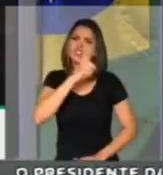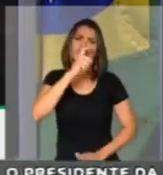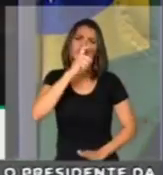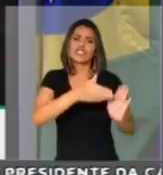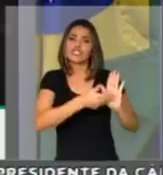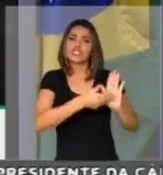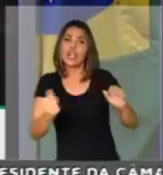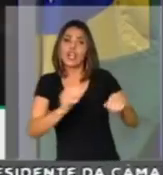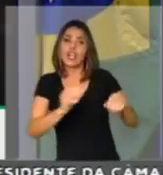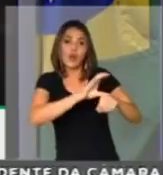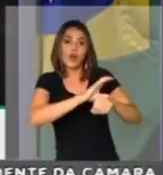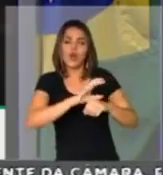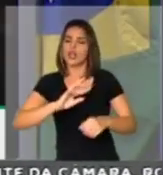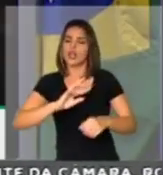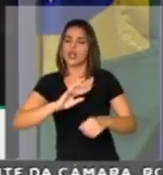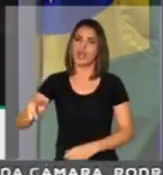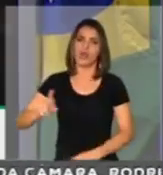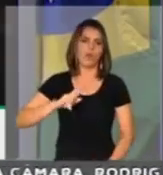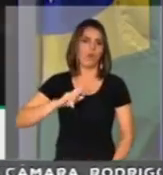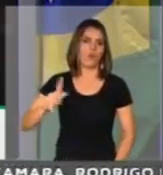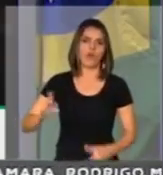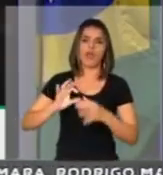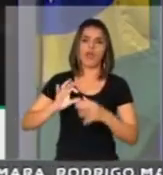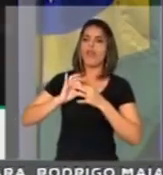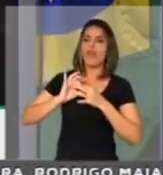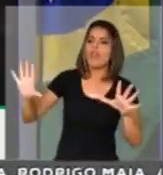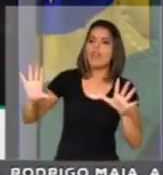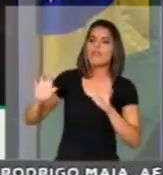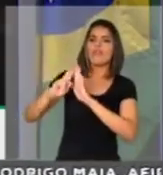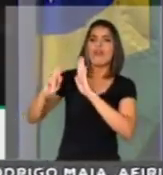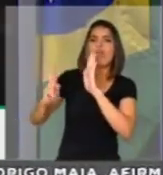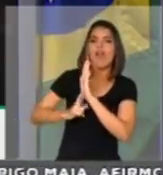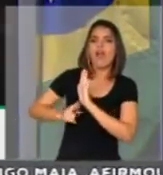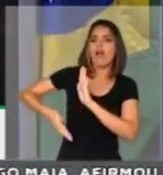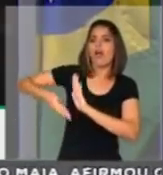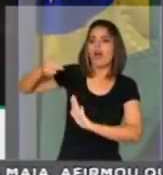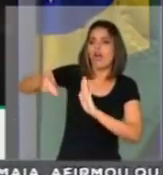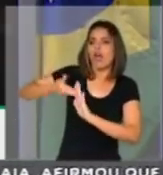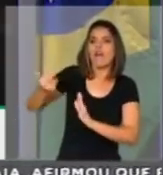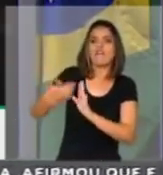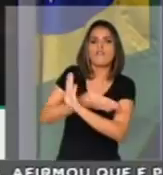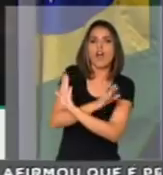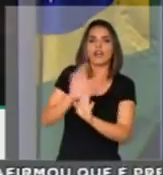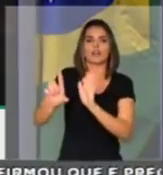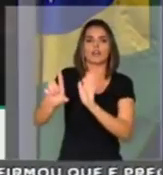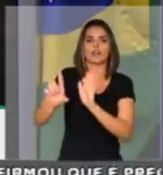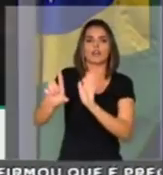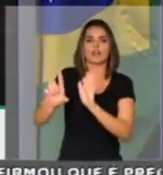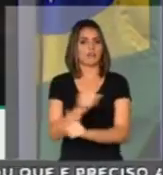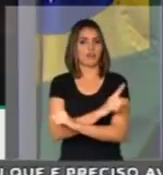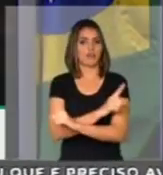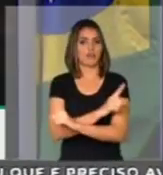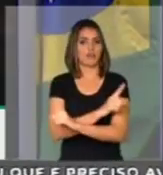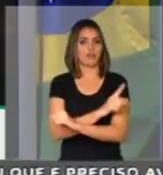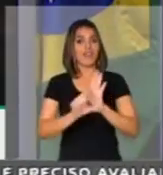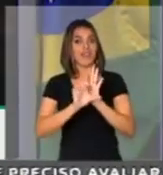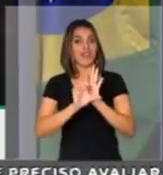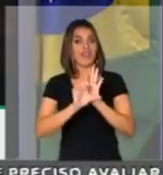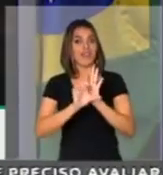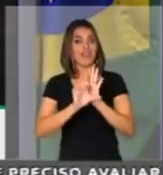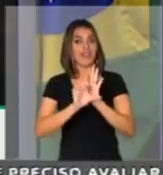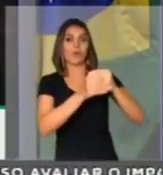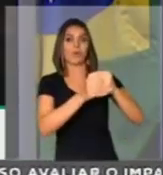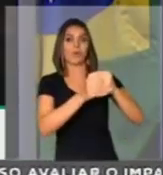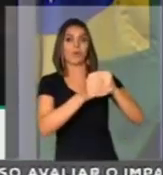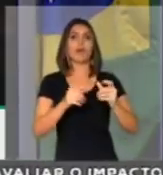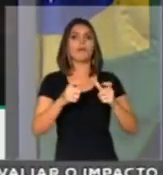Constituição não significa permitir uma livre regulamentação infralegal, significa que será regulamentado por lei complementar, que